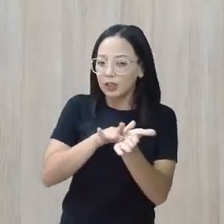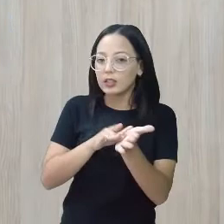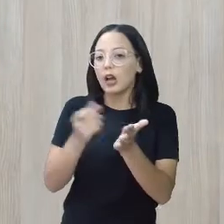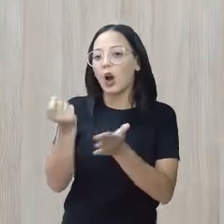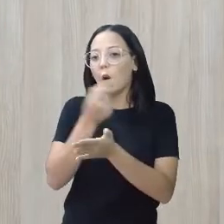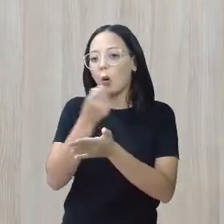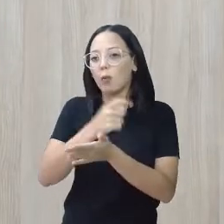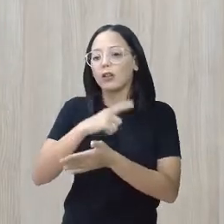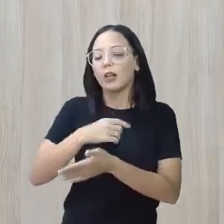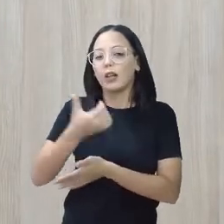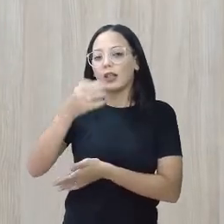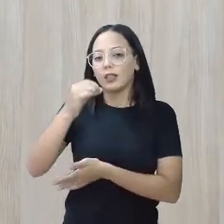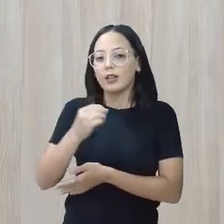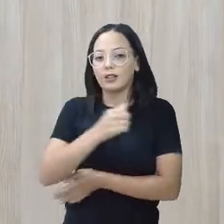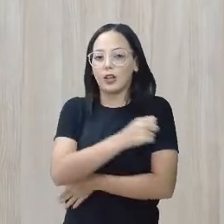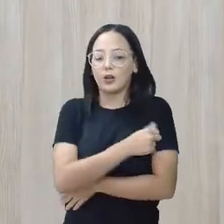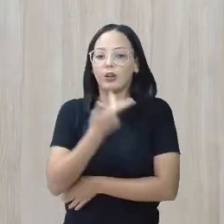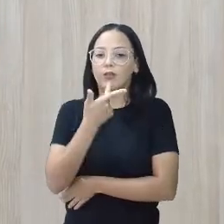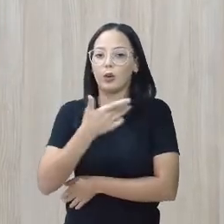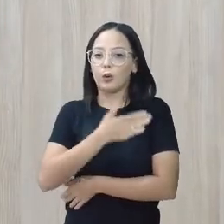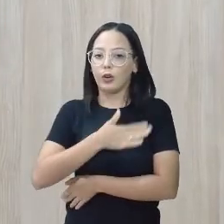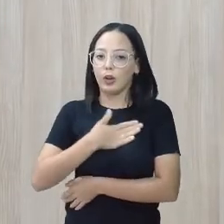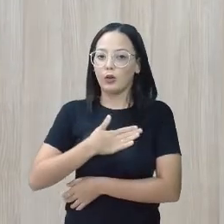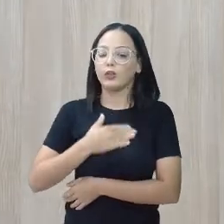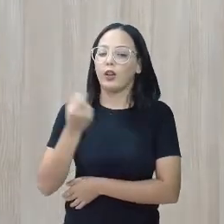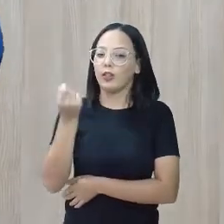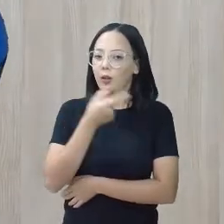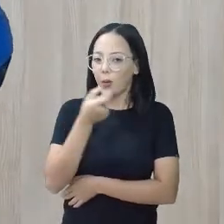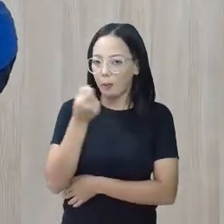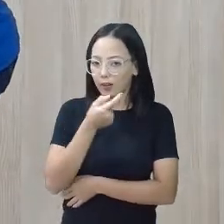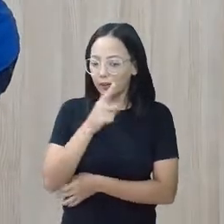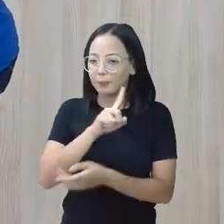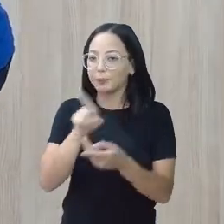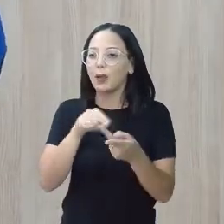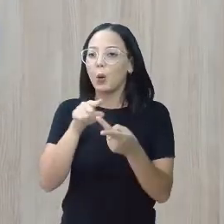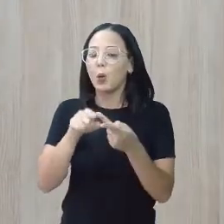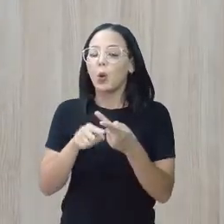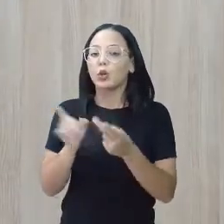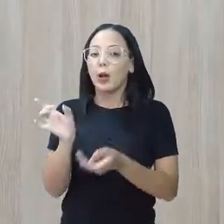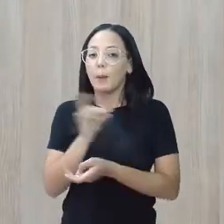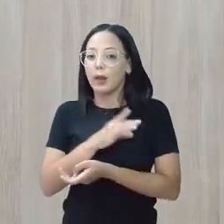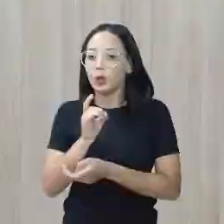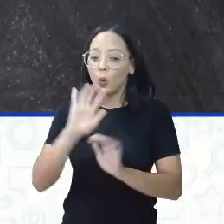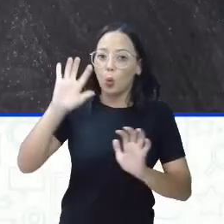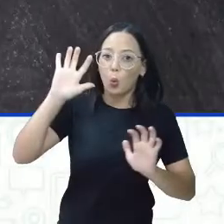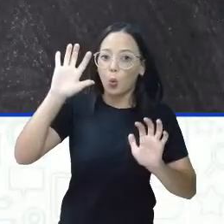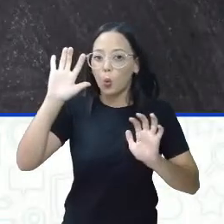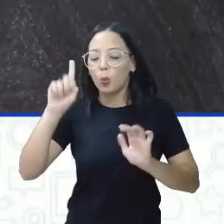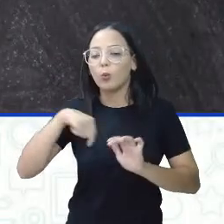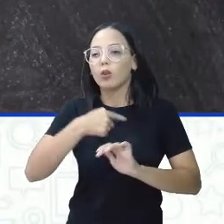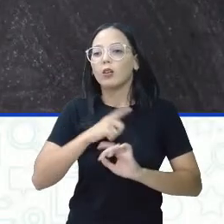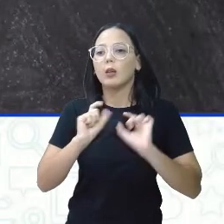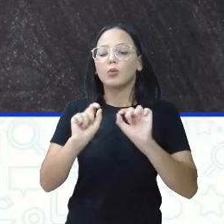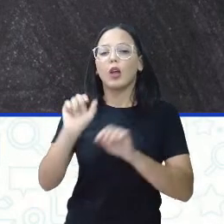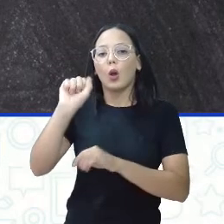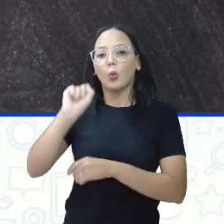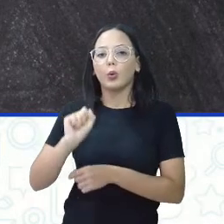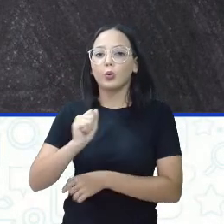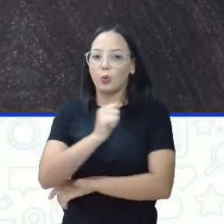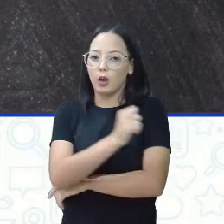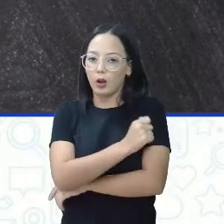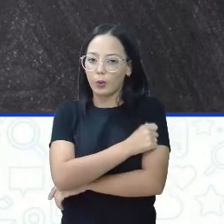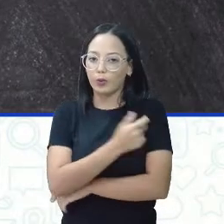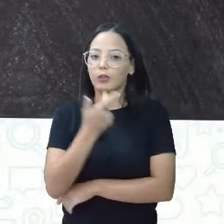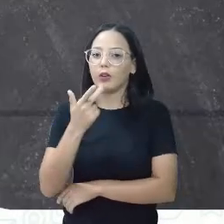comédia eu tive 10 alunos que disseram que gostam do gênero. Em terror ou suspense, a gente tem 8 alunos que